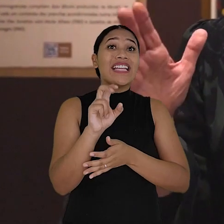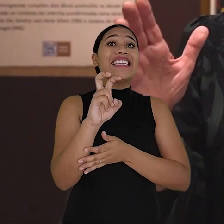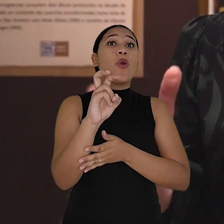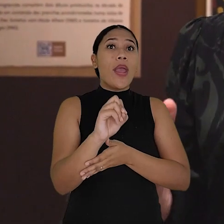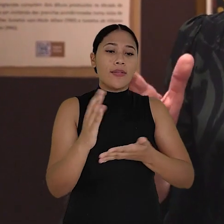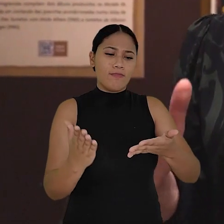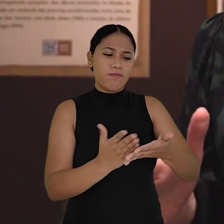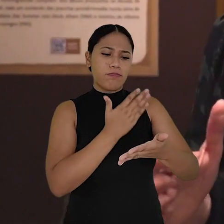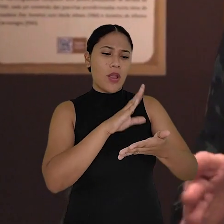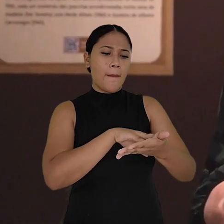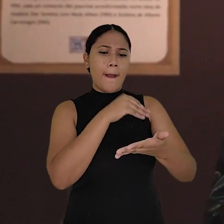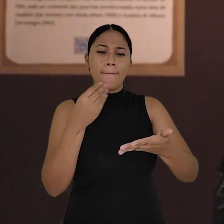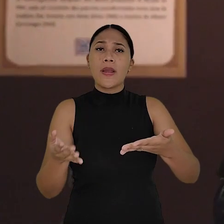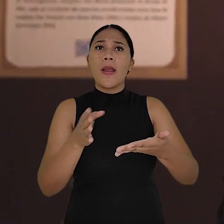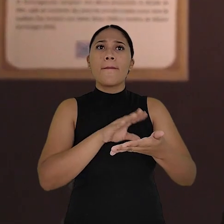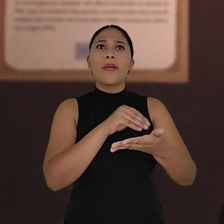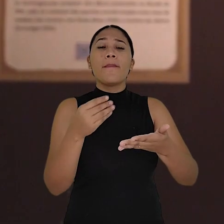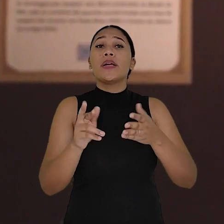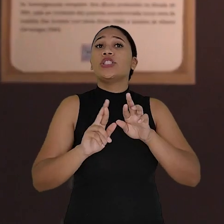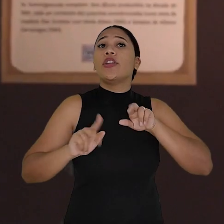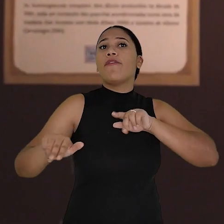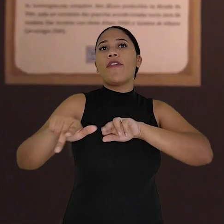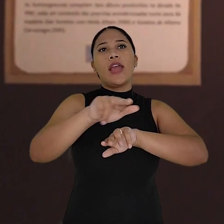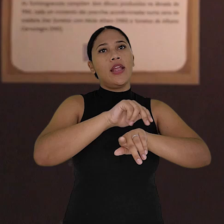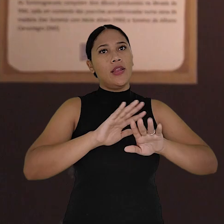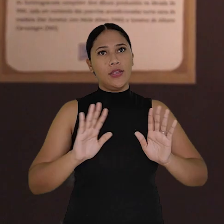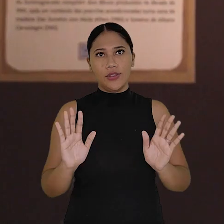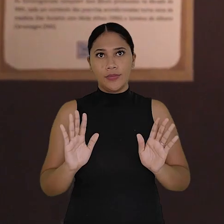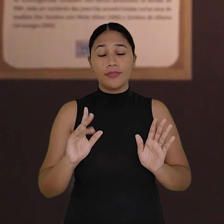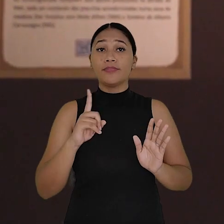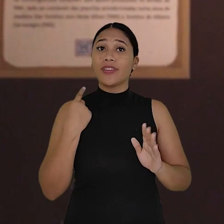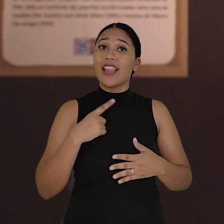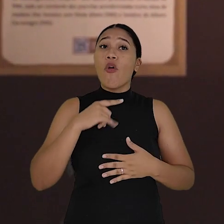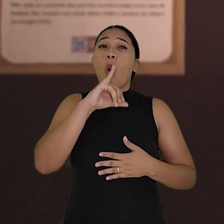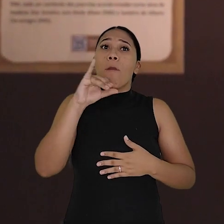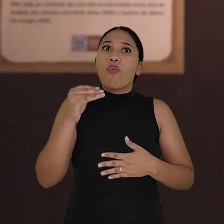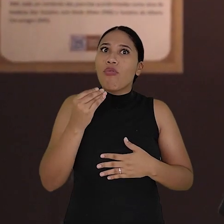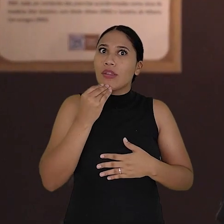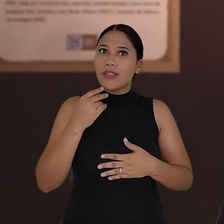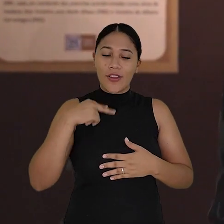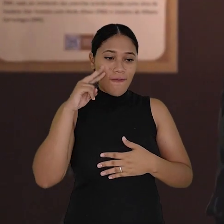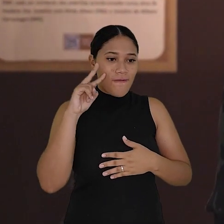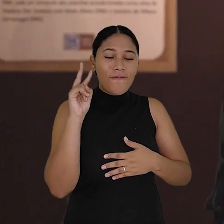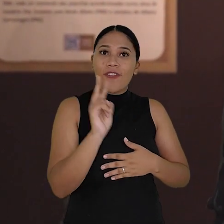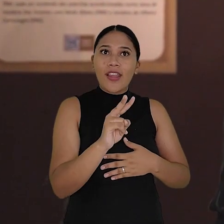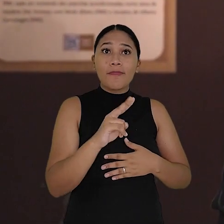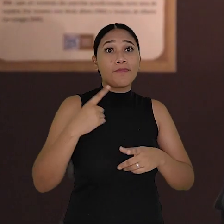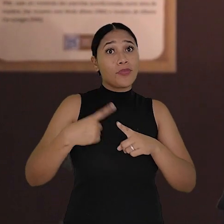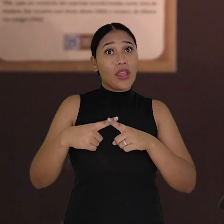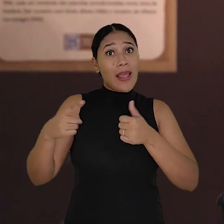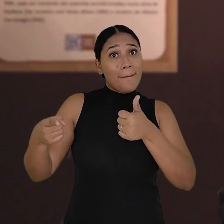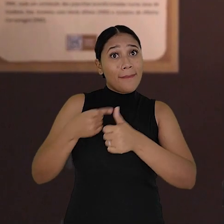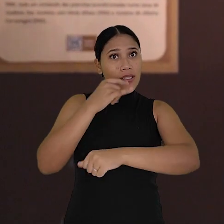álbum com 50 gravuras, mas elas são todas diferentes. E a gente teve a oportunidade de